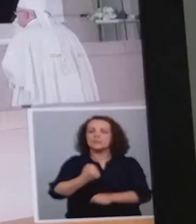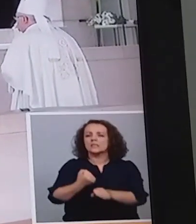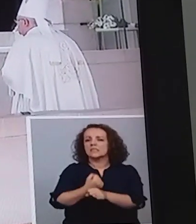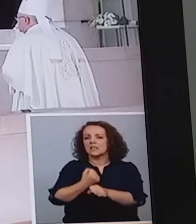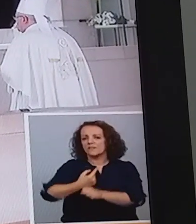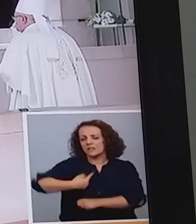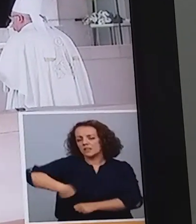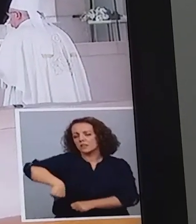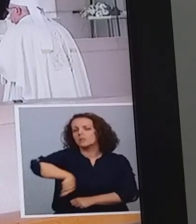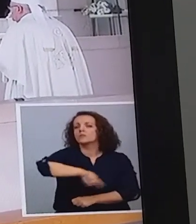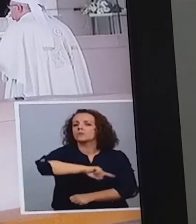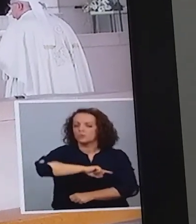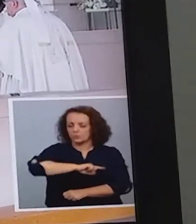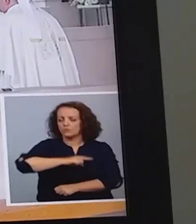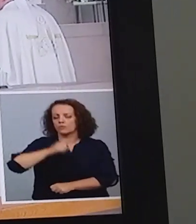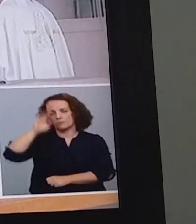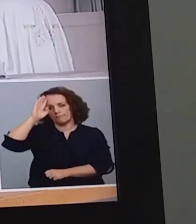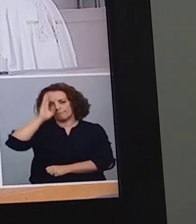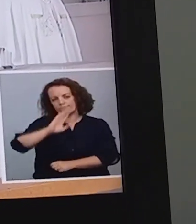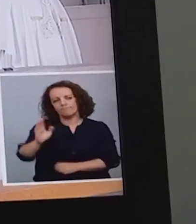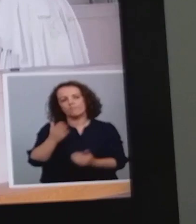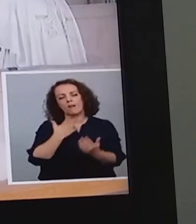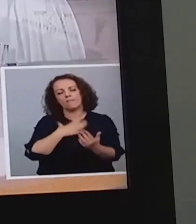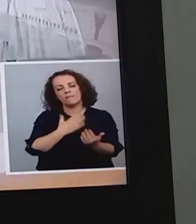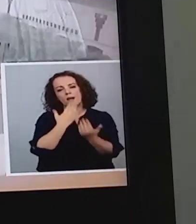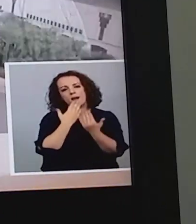queremos reconhecer e agradecer.